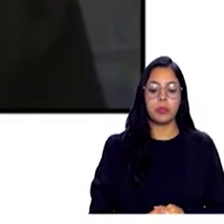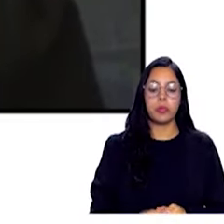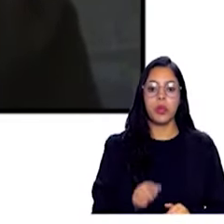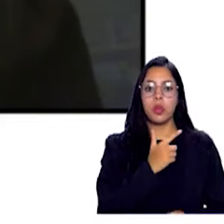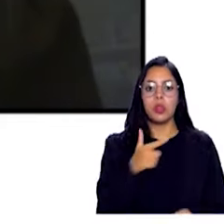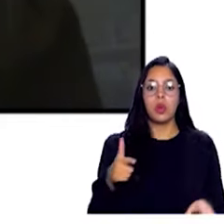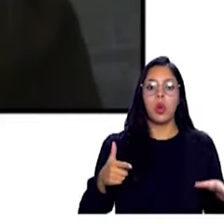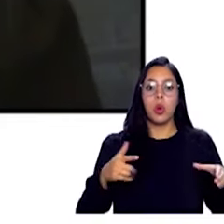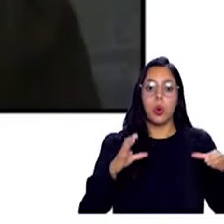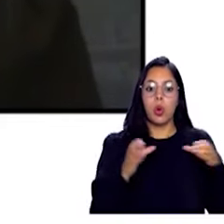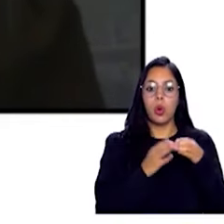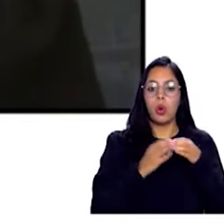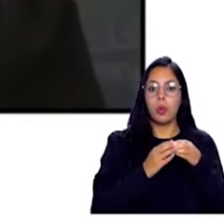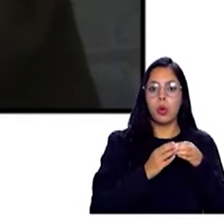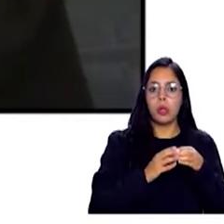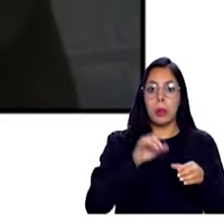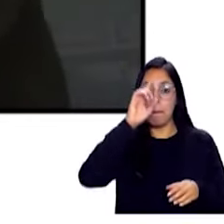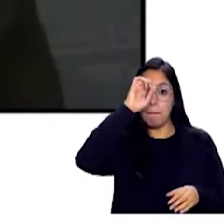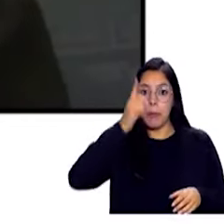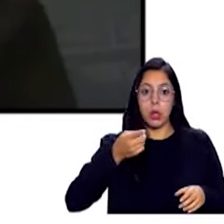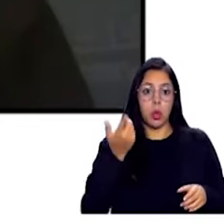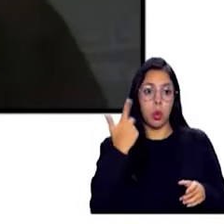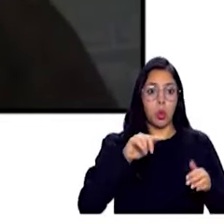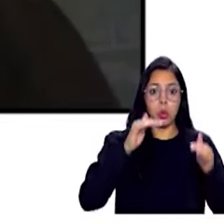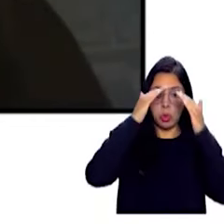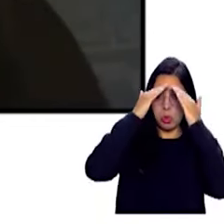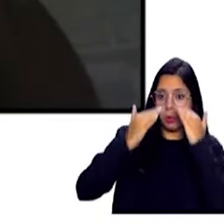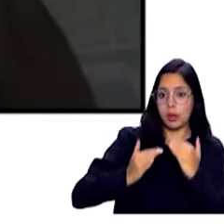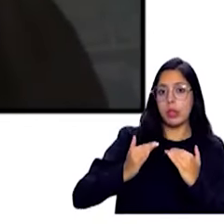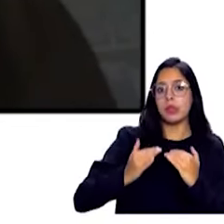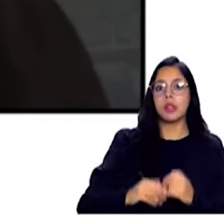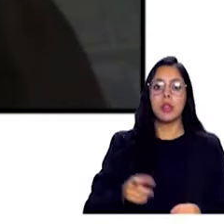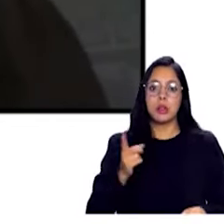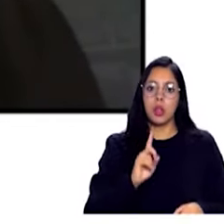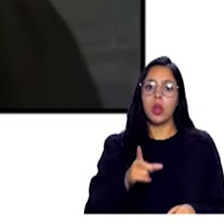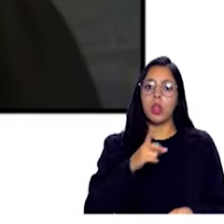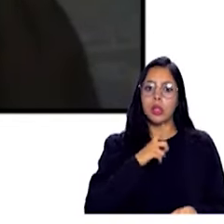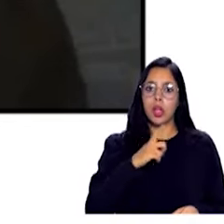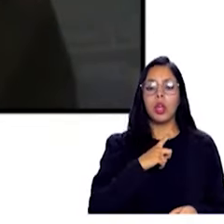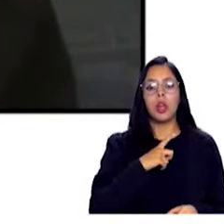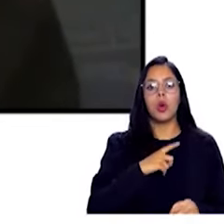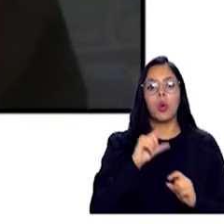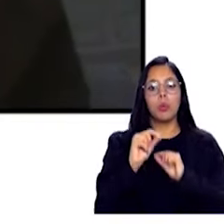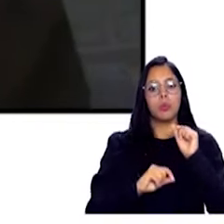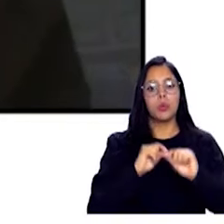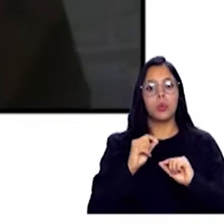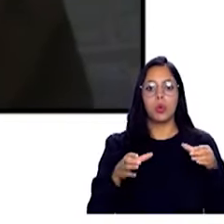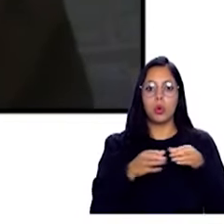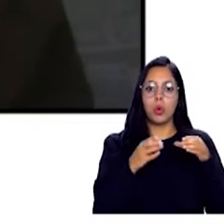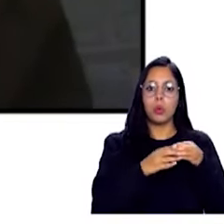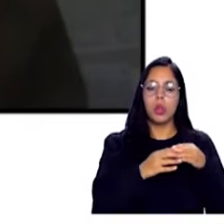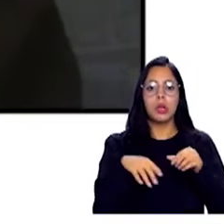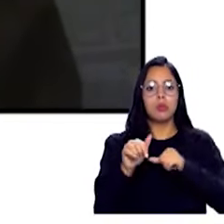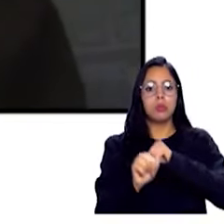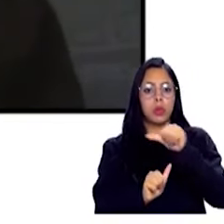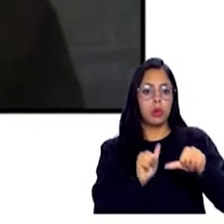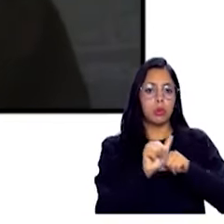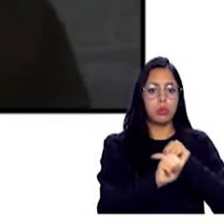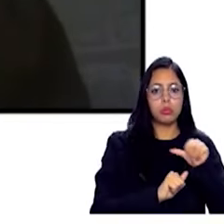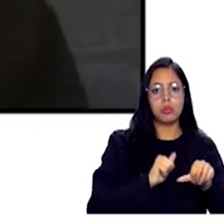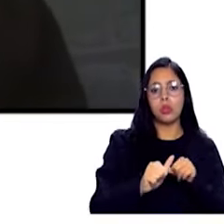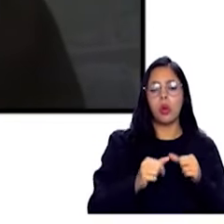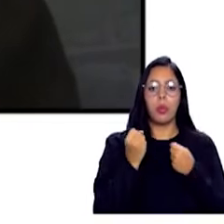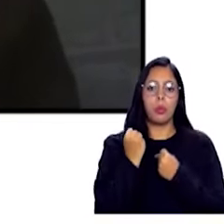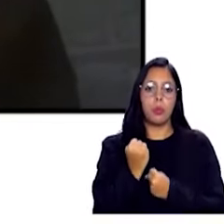dominante e um grupo dominado o que existe hoje em dia são sim grupos de pressão que acabam se revesando no poder e